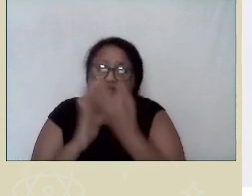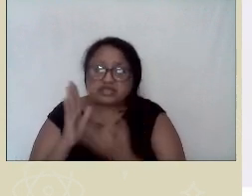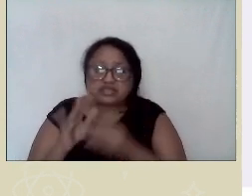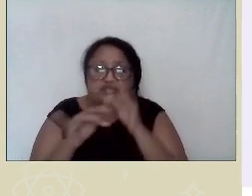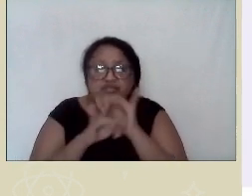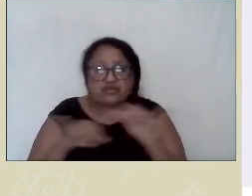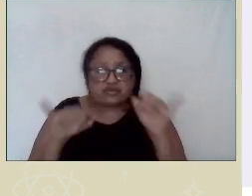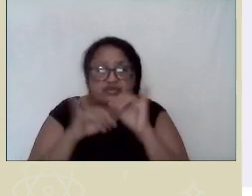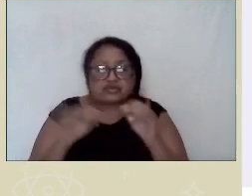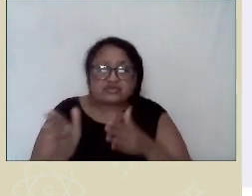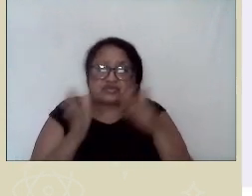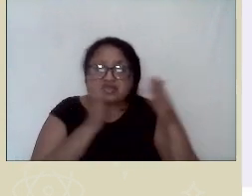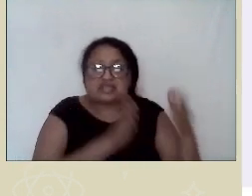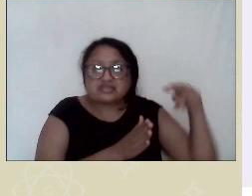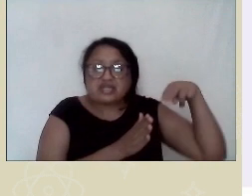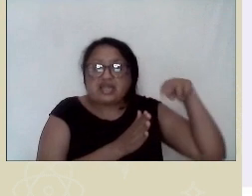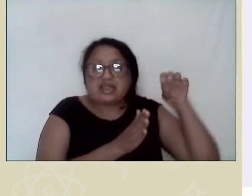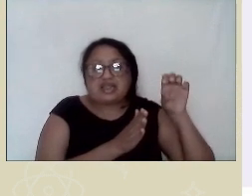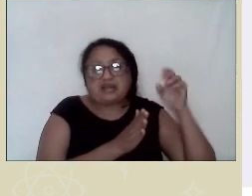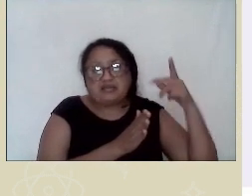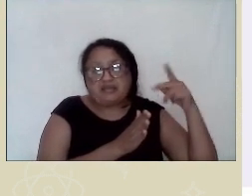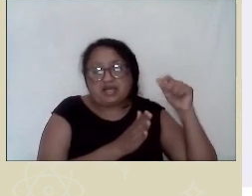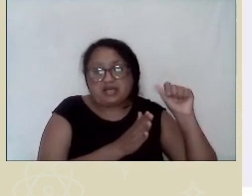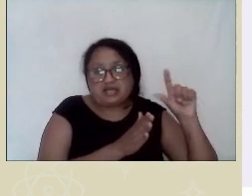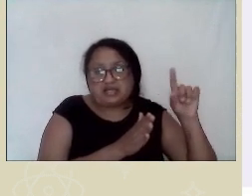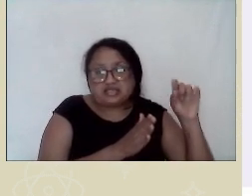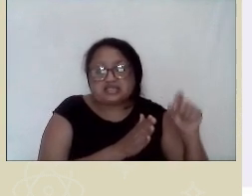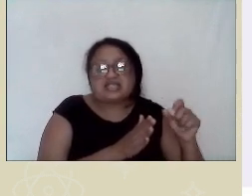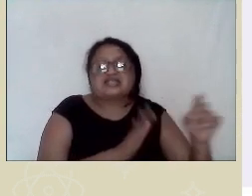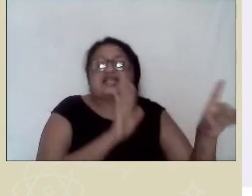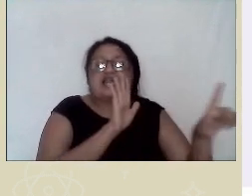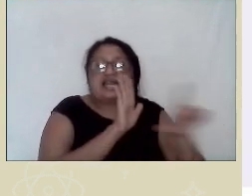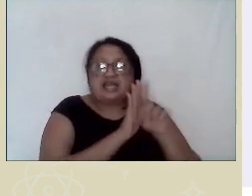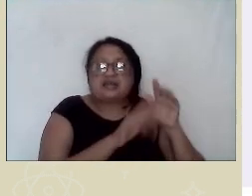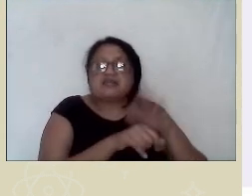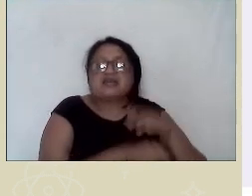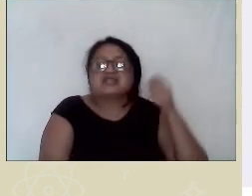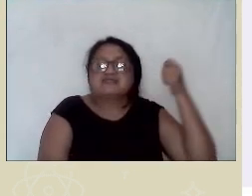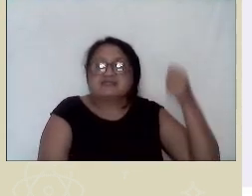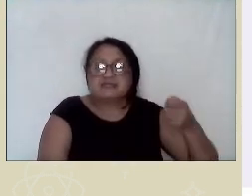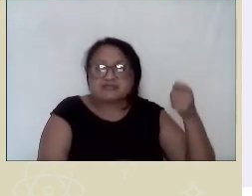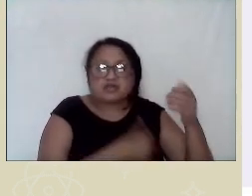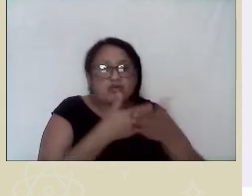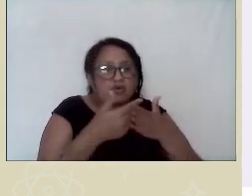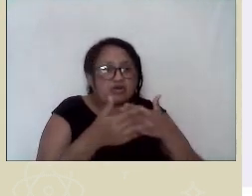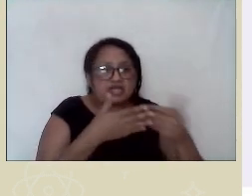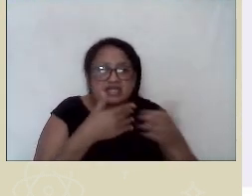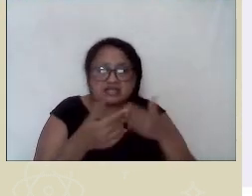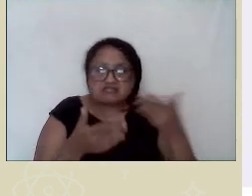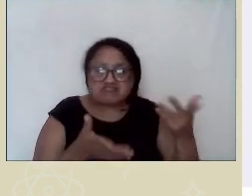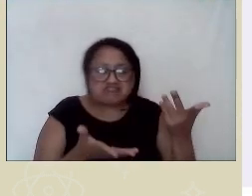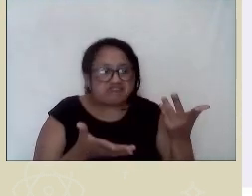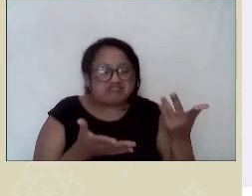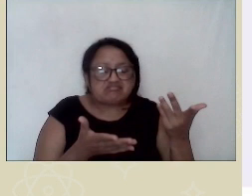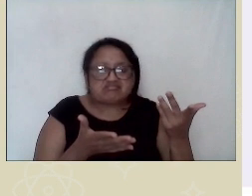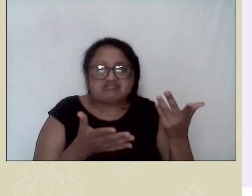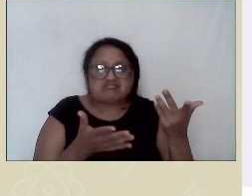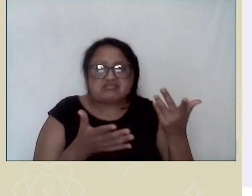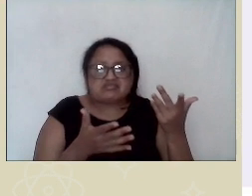lado nepalês existem leis mais rígidas para qualquer que seja qualquer que seja a ação